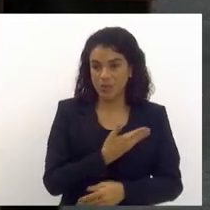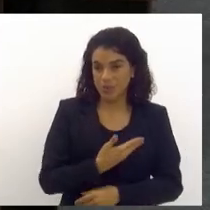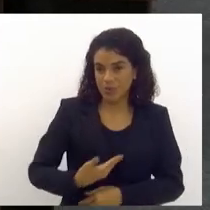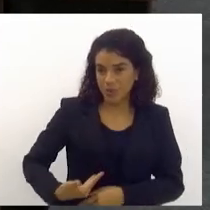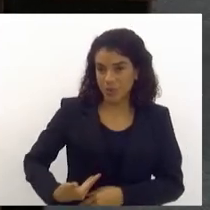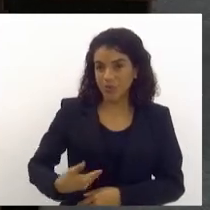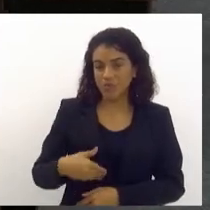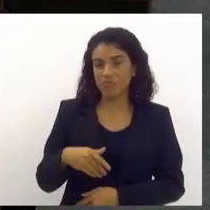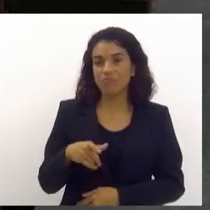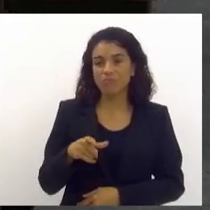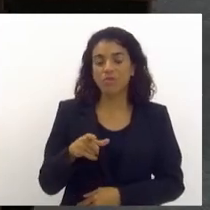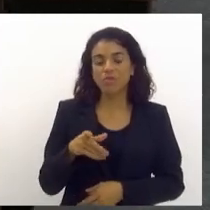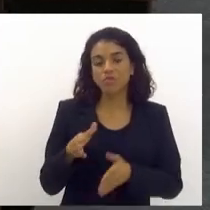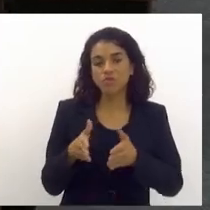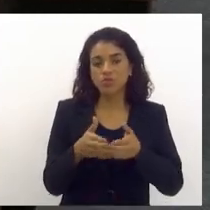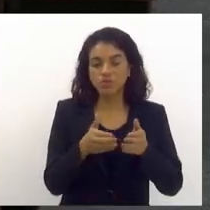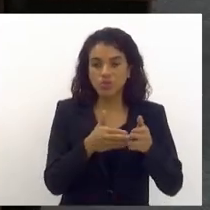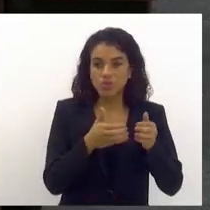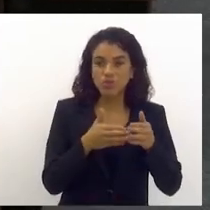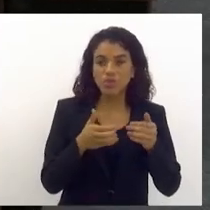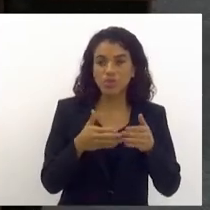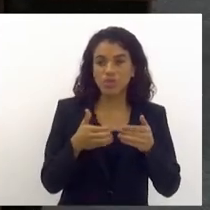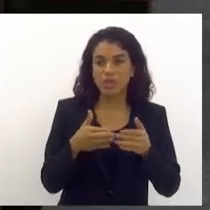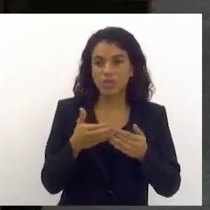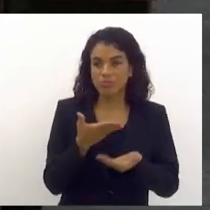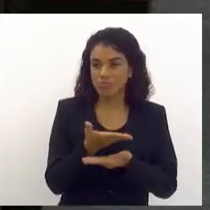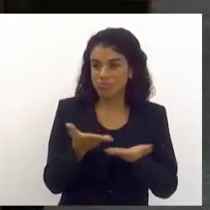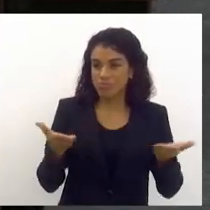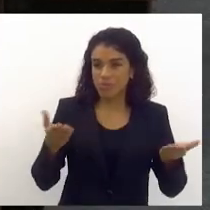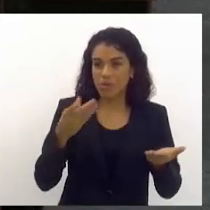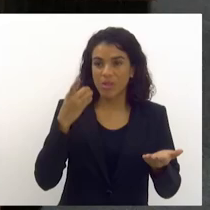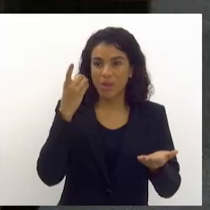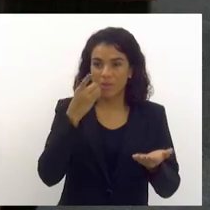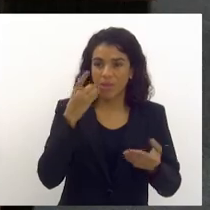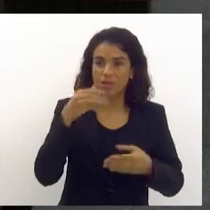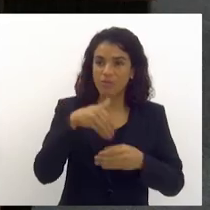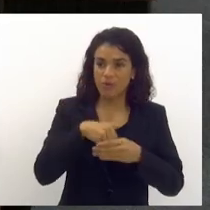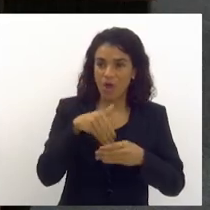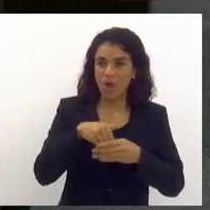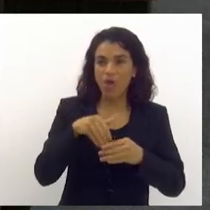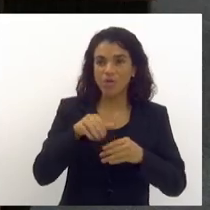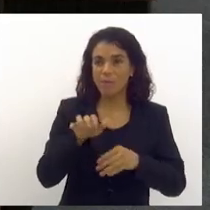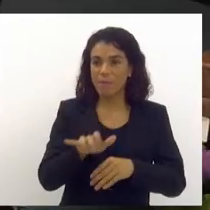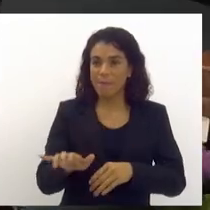sim, solicitando que os senhores deputados votem no painel sim.